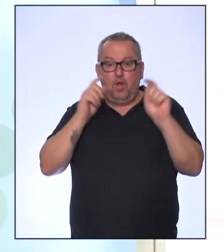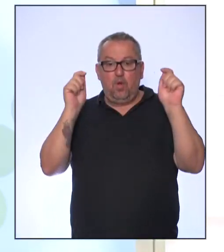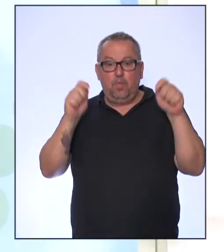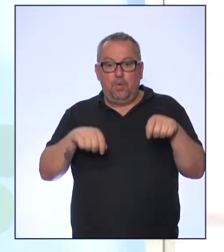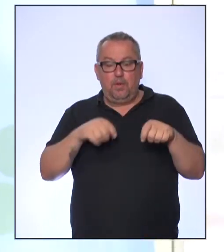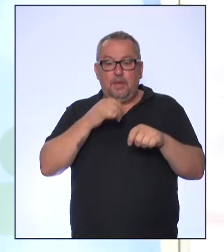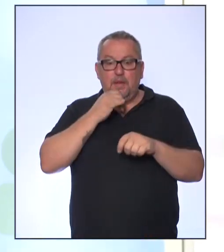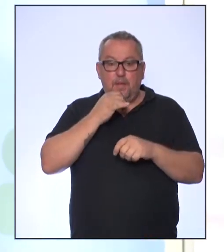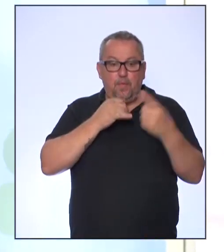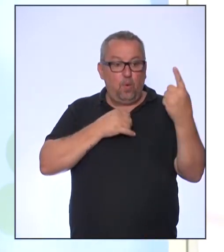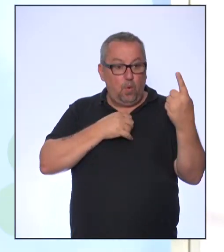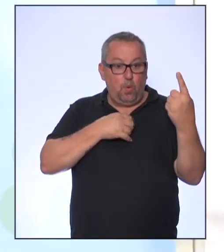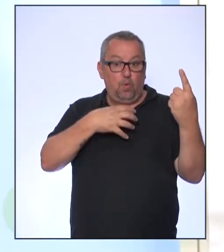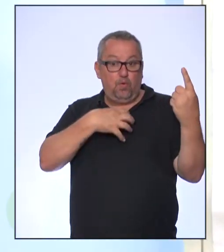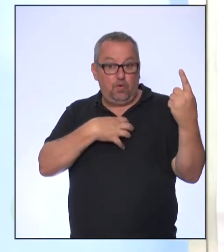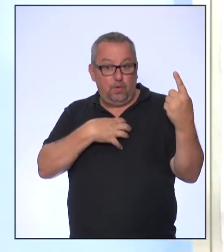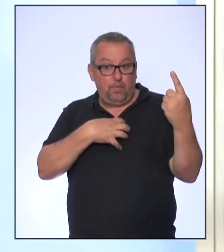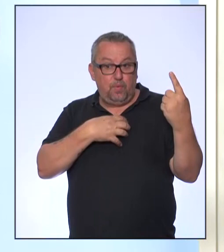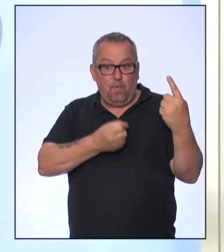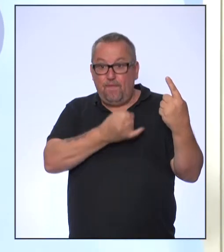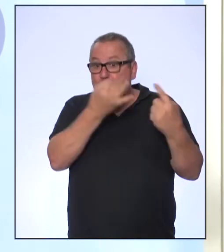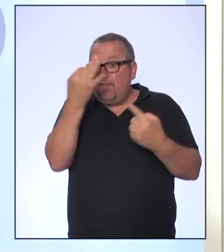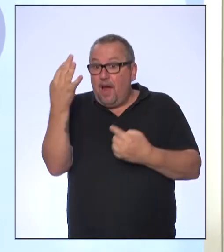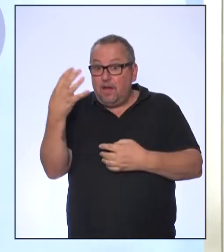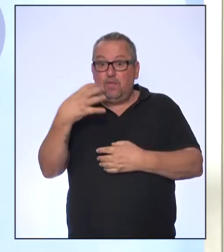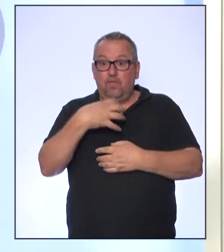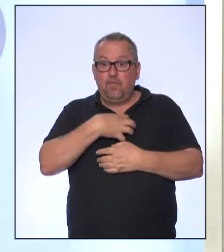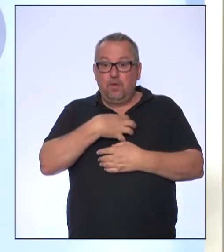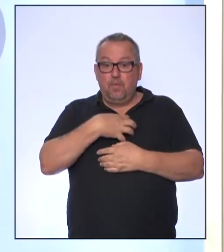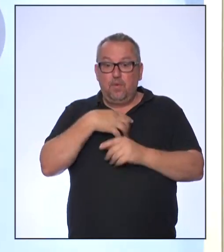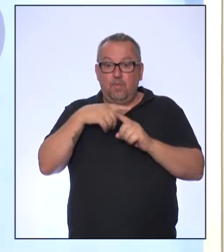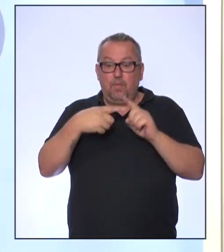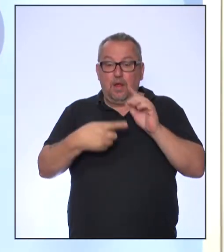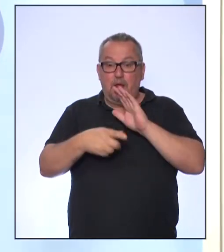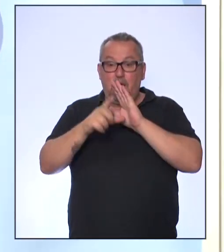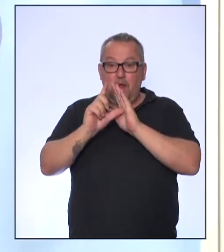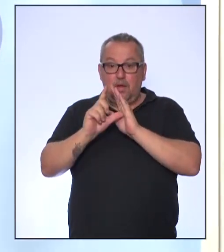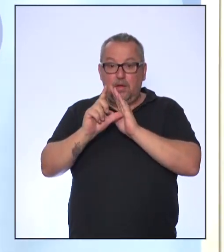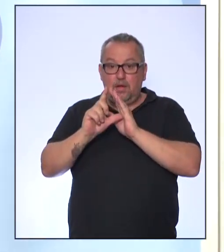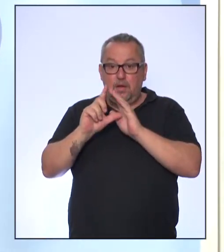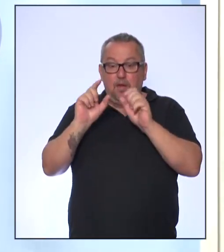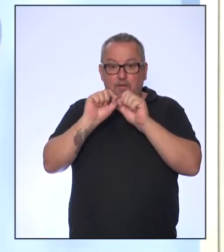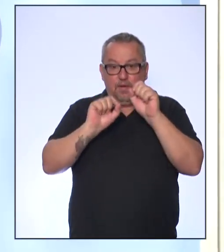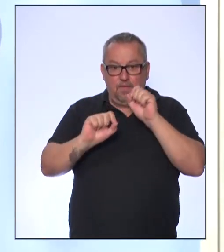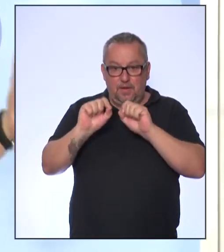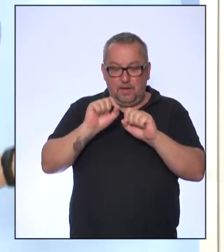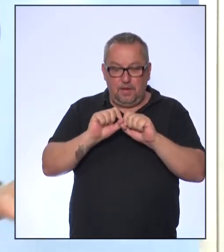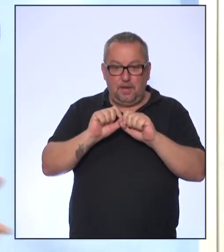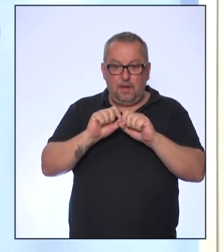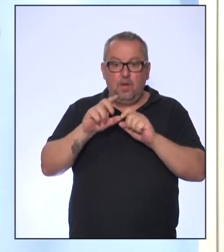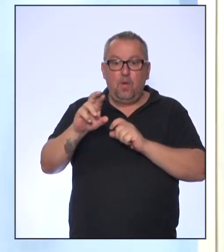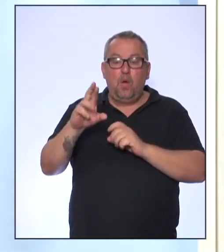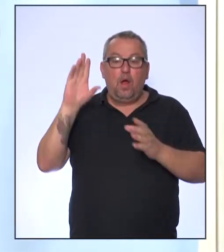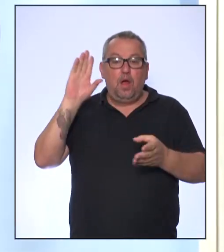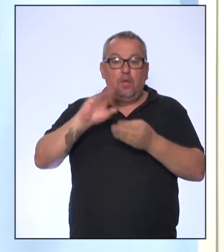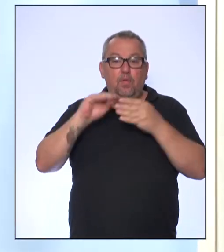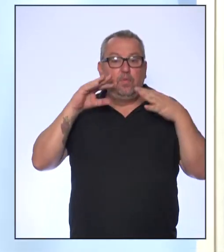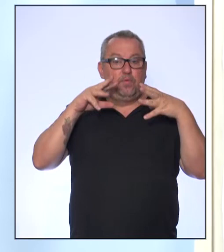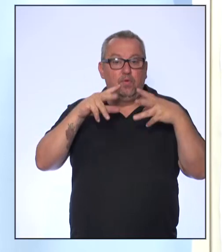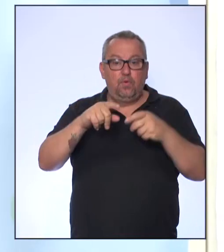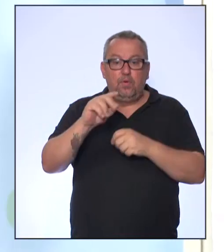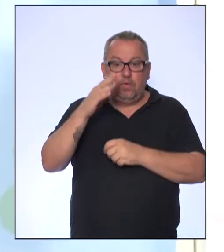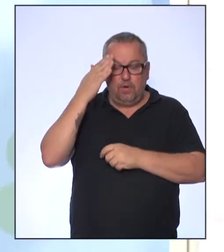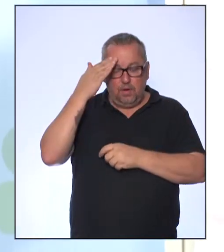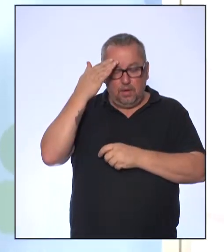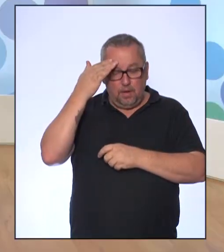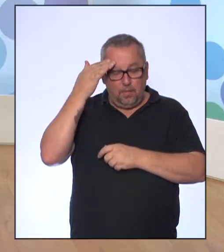um tipo ou mais tipos de substâncias. Só que antes, a gente não prometeu que íamos fazer, né, um grande resumo de tudo isso que vocês já sabem?